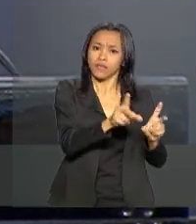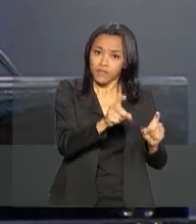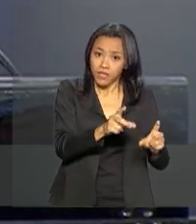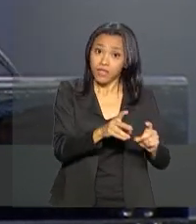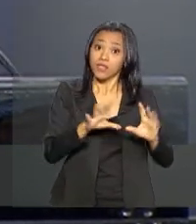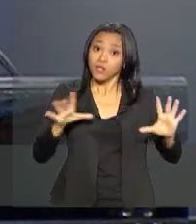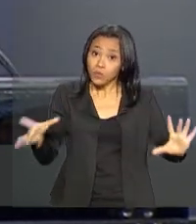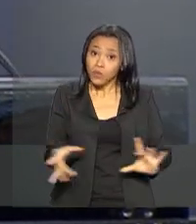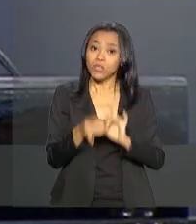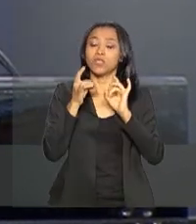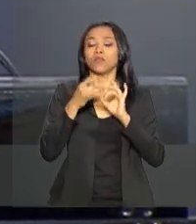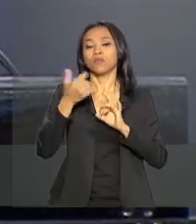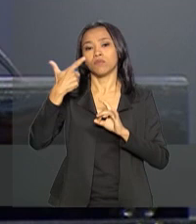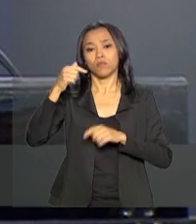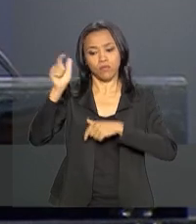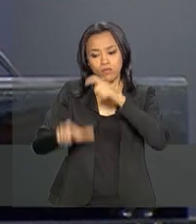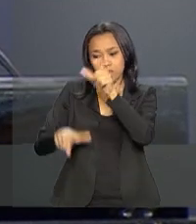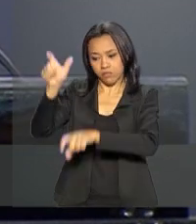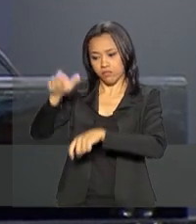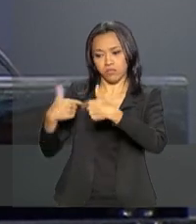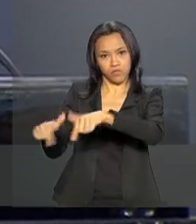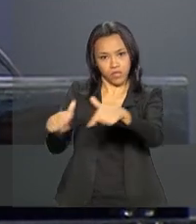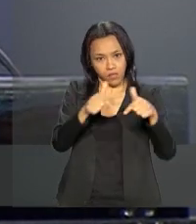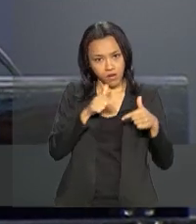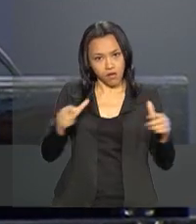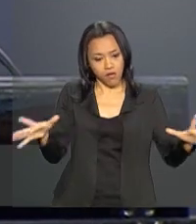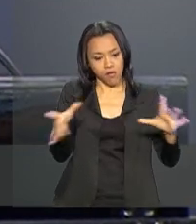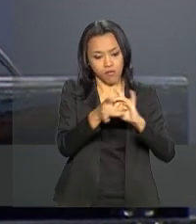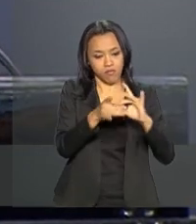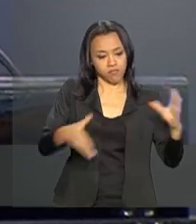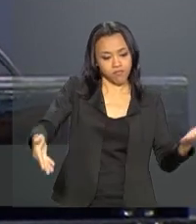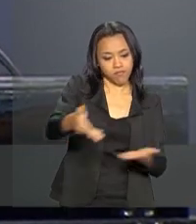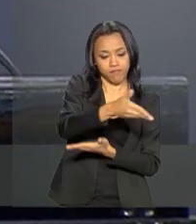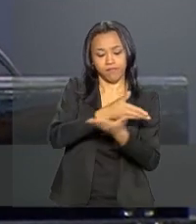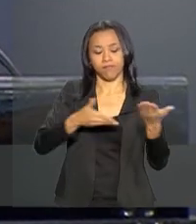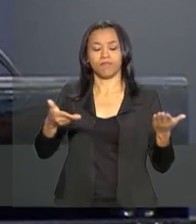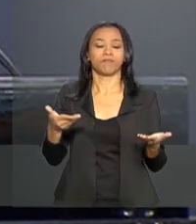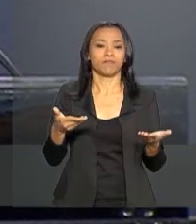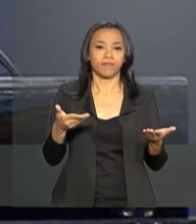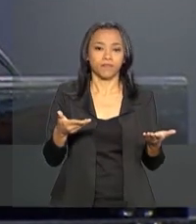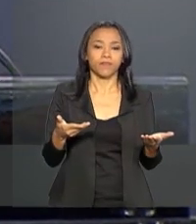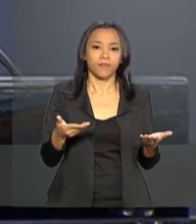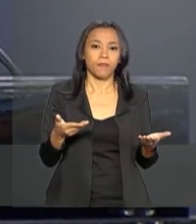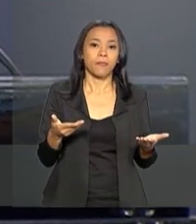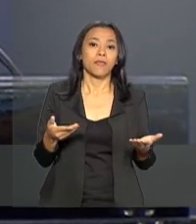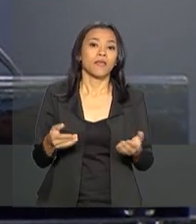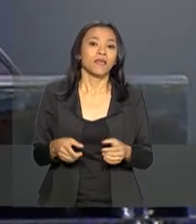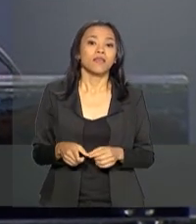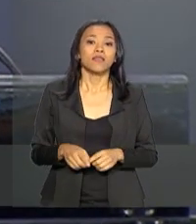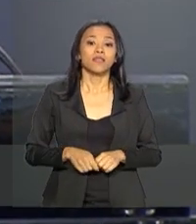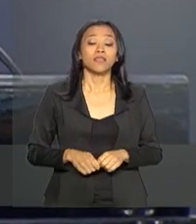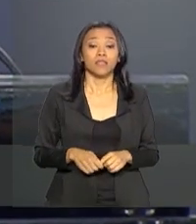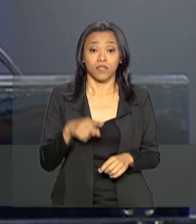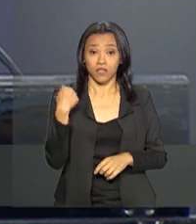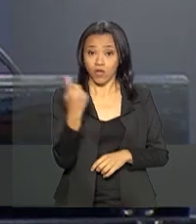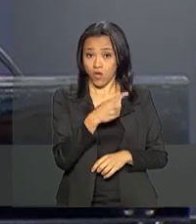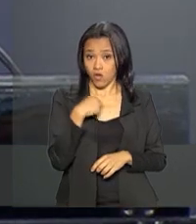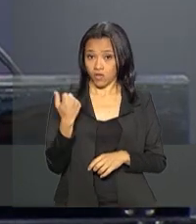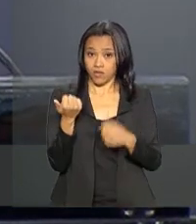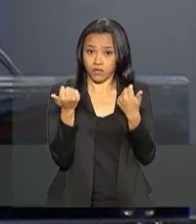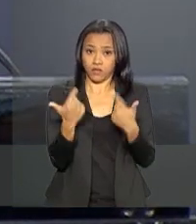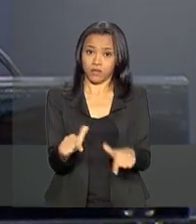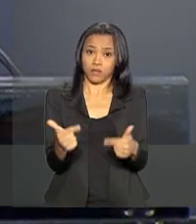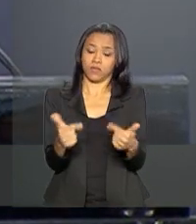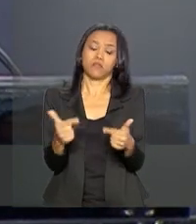esta conexão, fizemos esta junção e mais ainda, nós estamos trabalhando